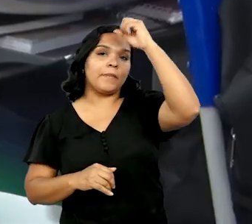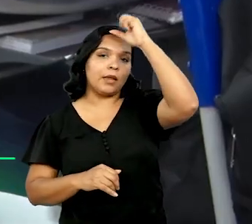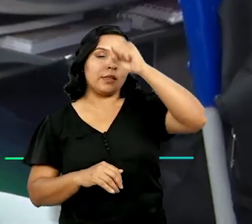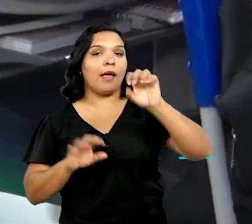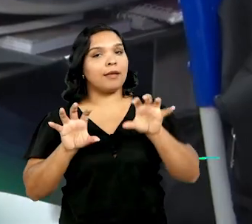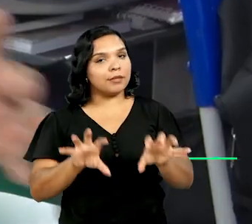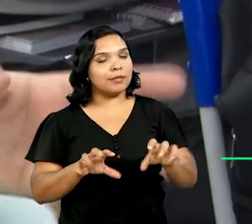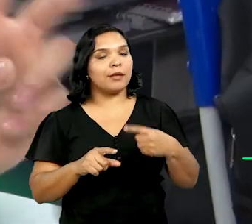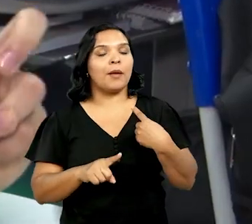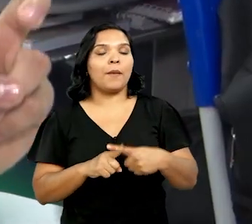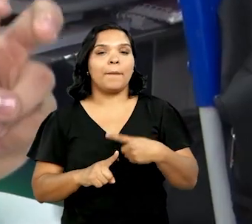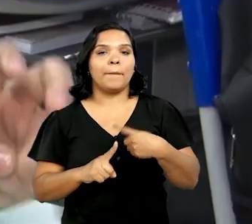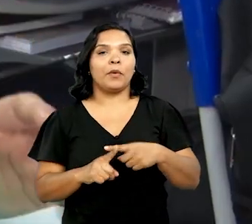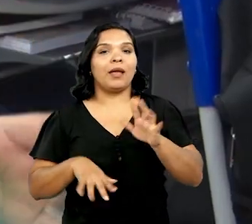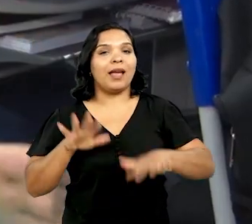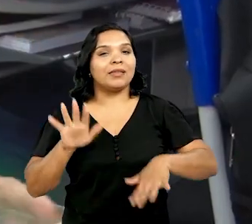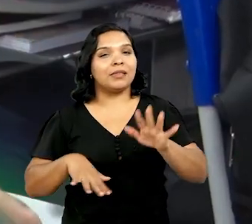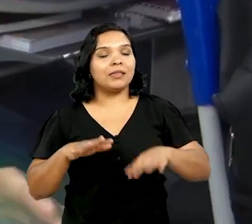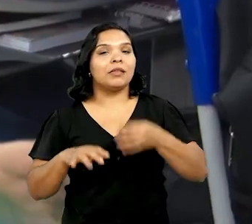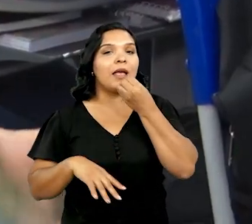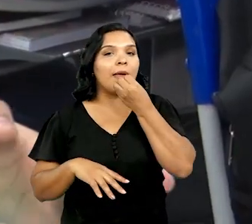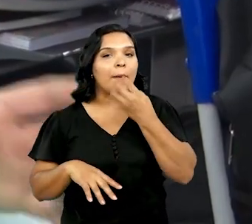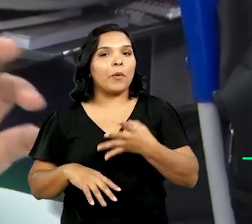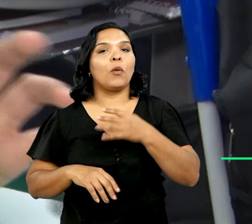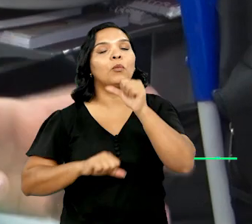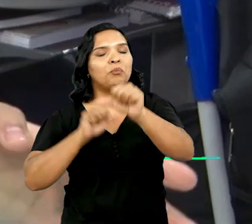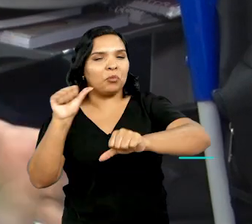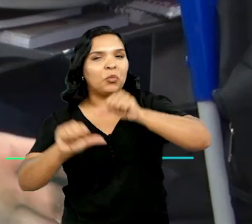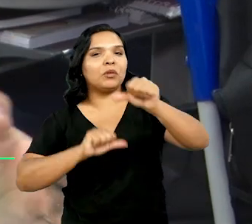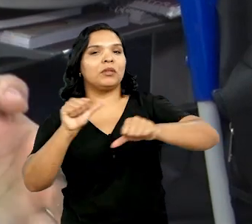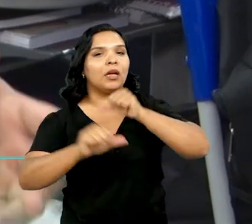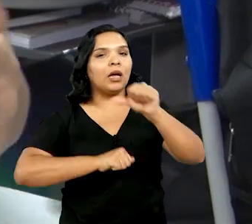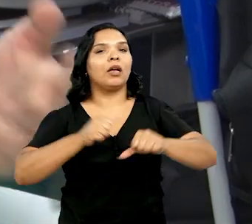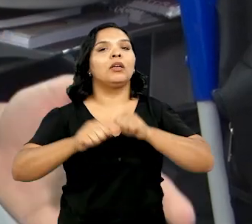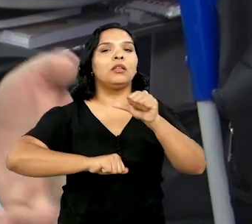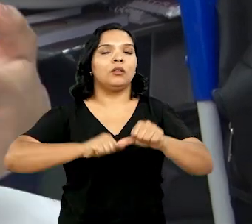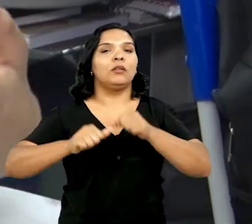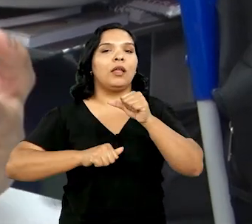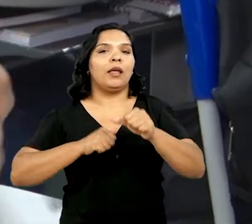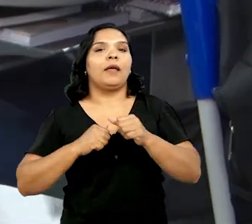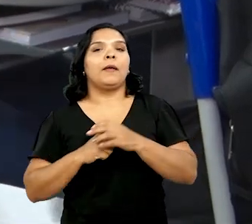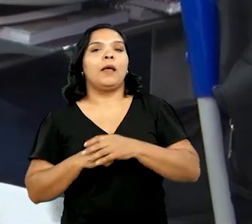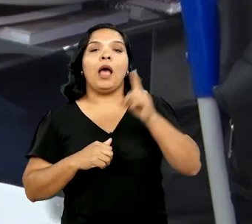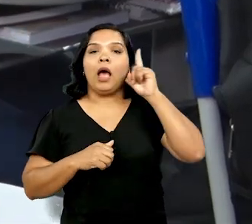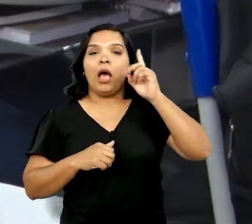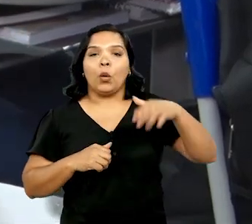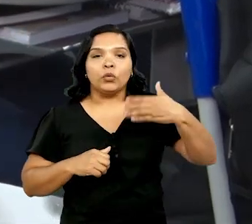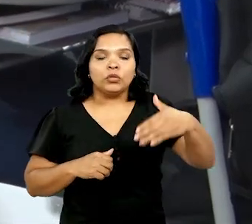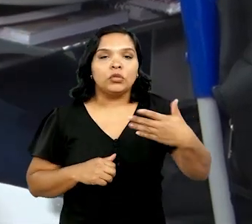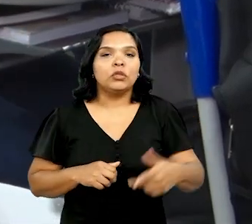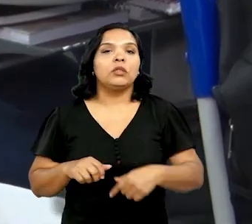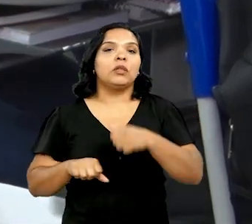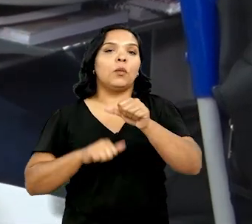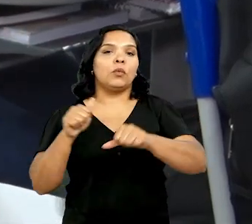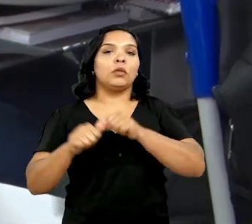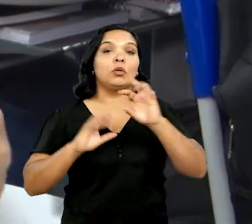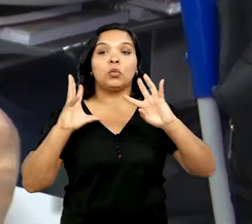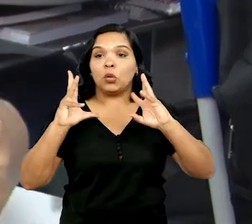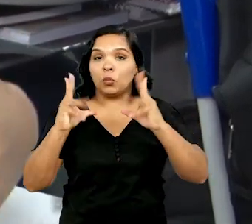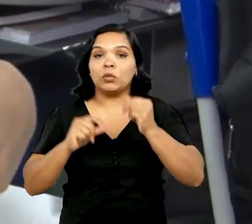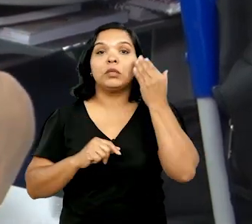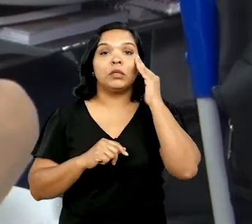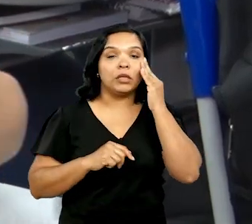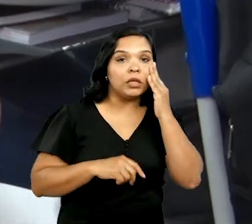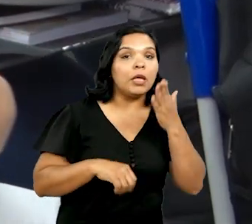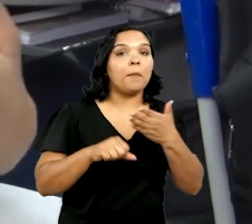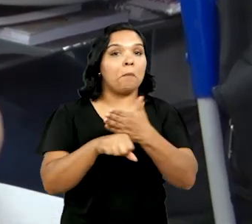que... Não melhor, mas às vezes é bom a gente estar mudando, né, a dinâmica. E eu achei muito interessante, deu para todo mundo entender, todo